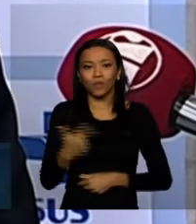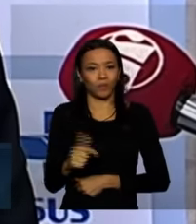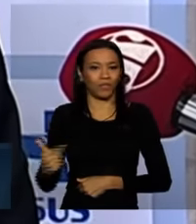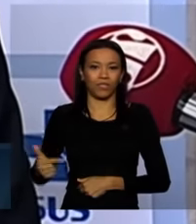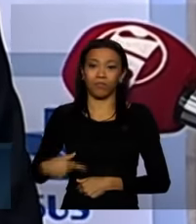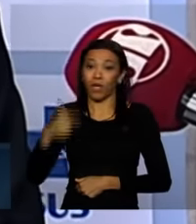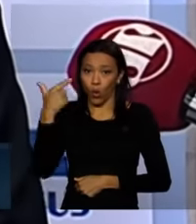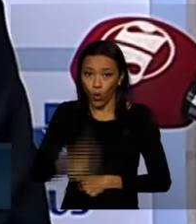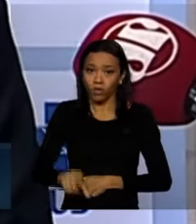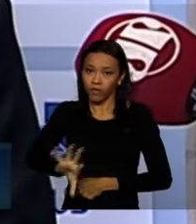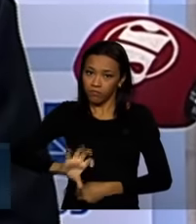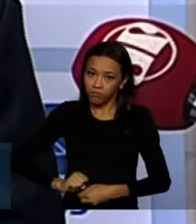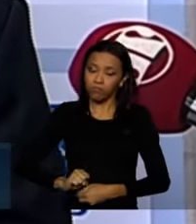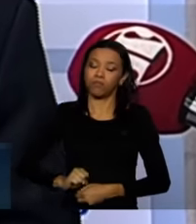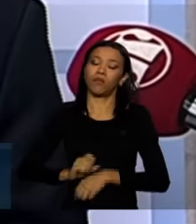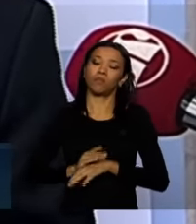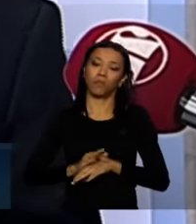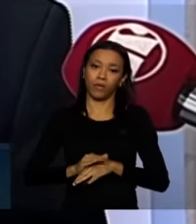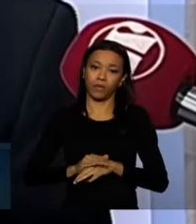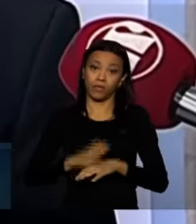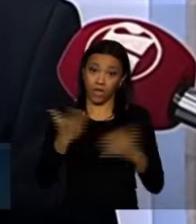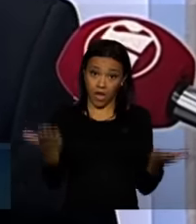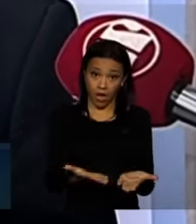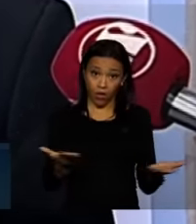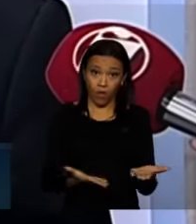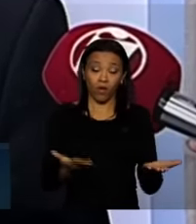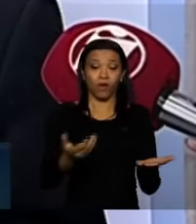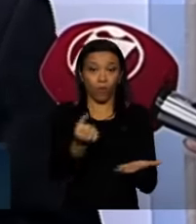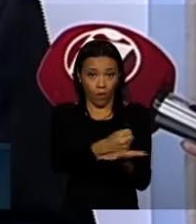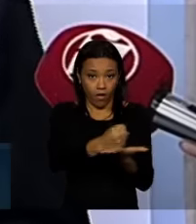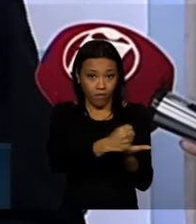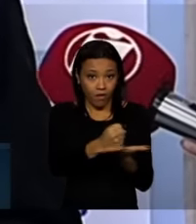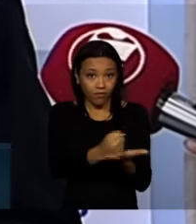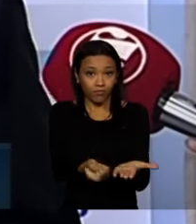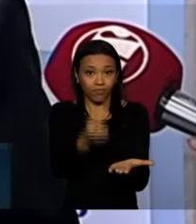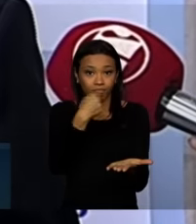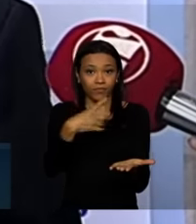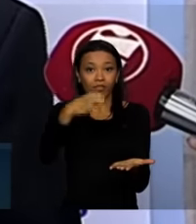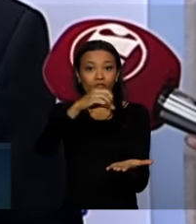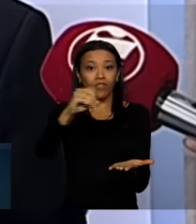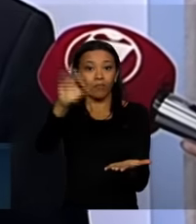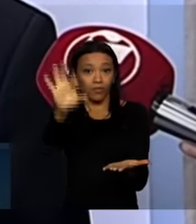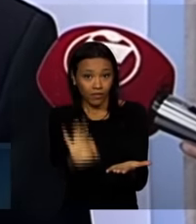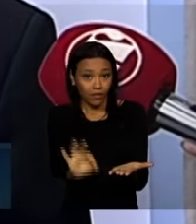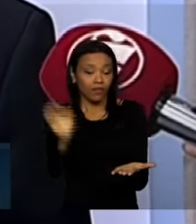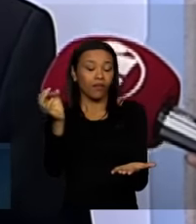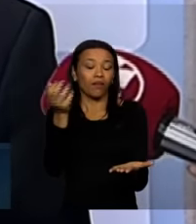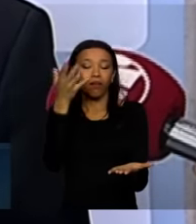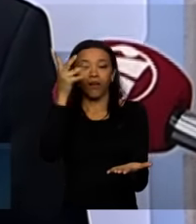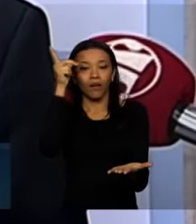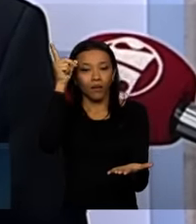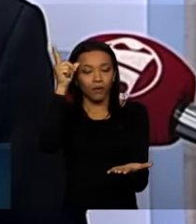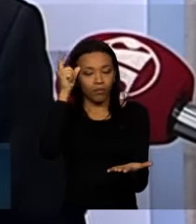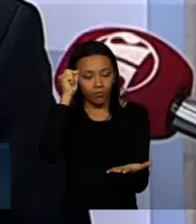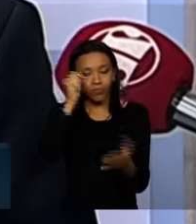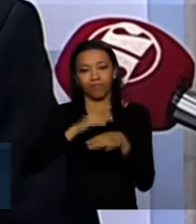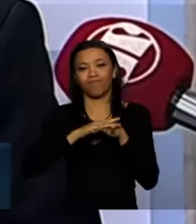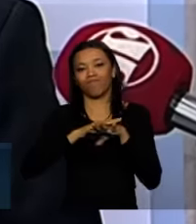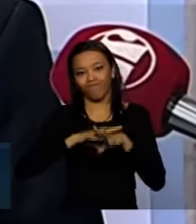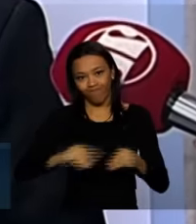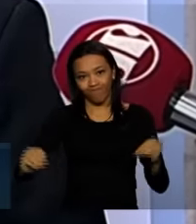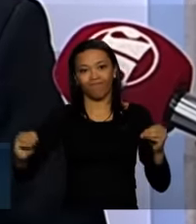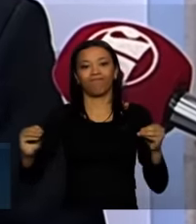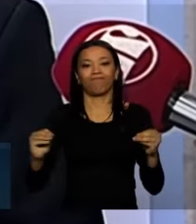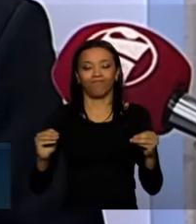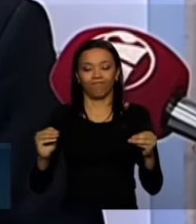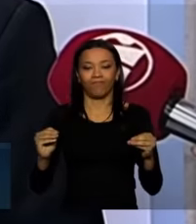acima de 90% essas pessoas estarão Livres né dentro de uma pequena margem de erro